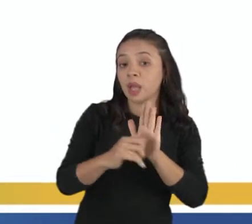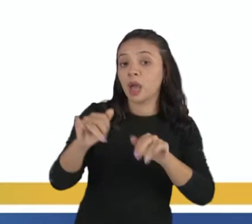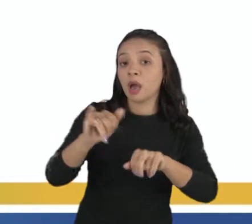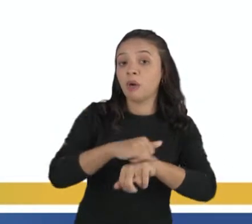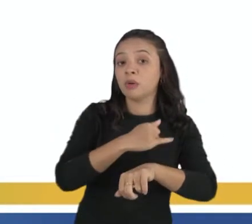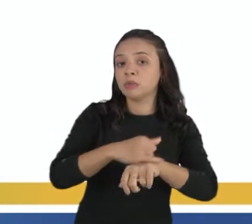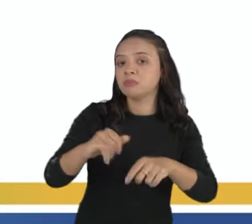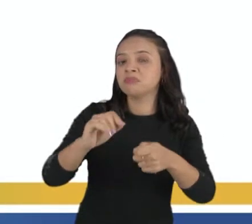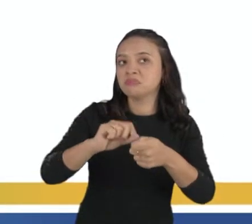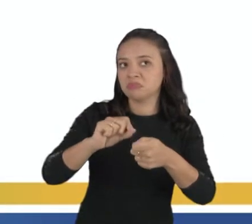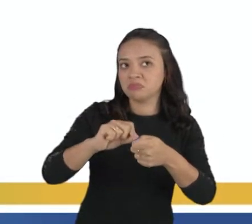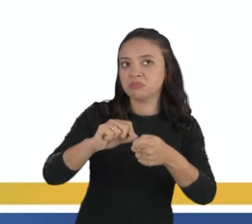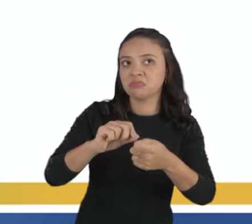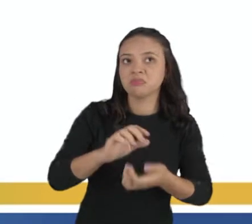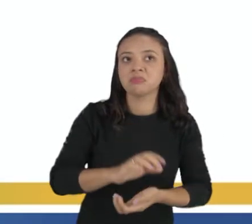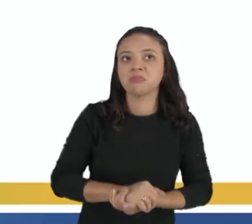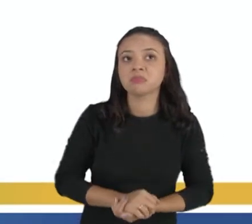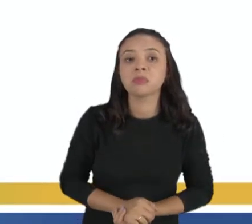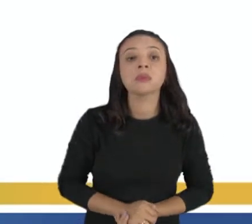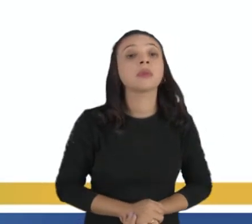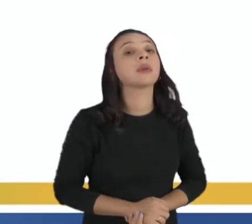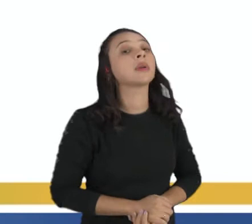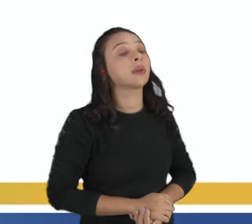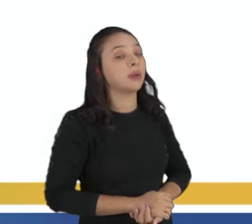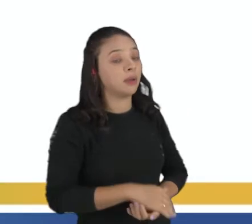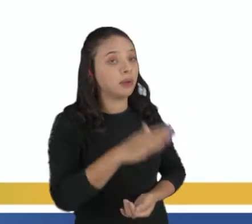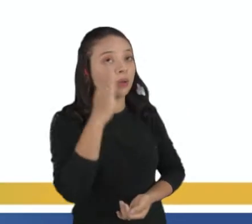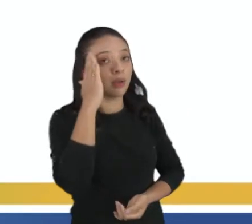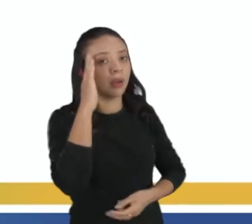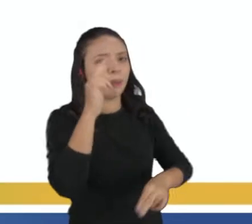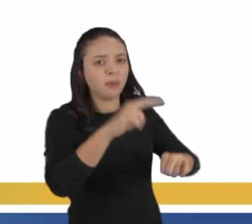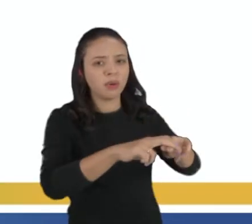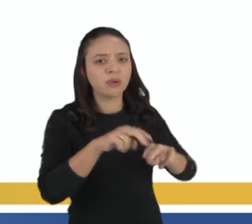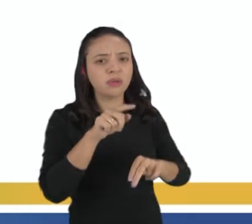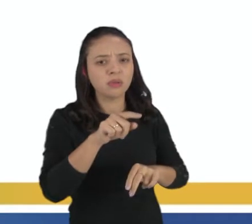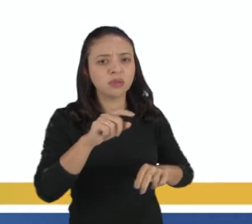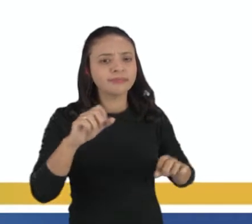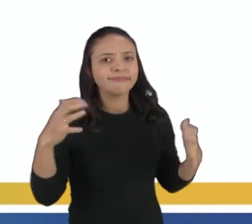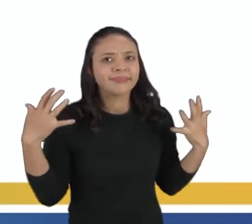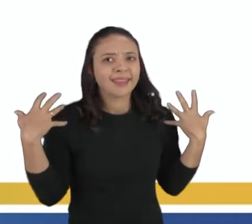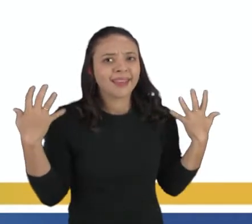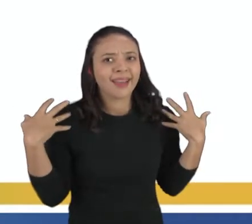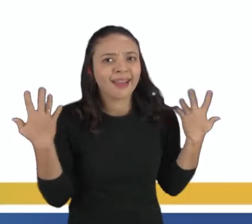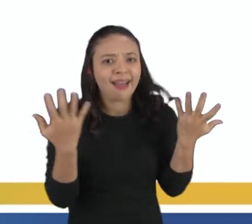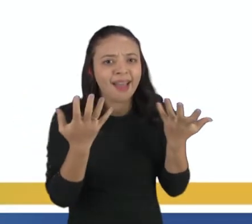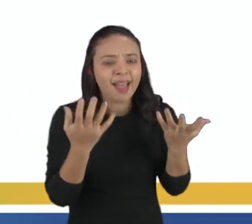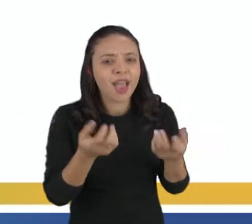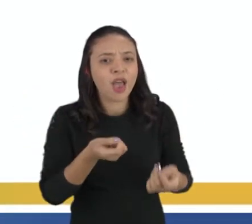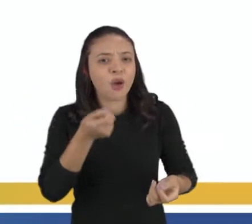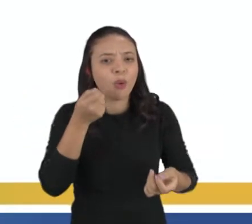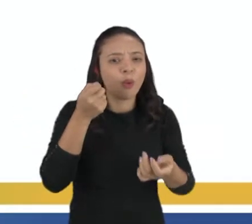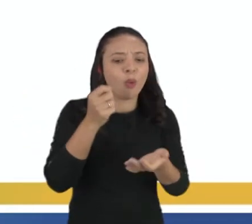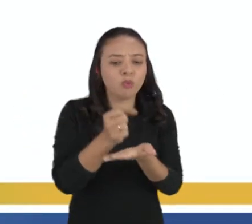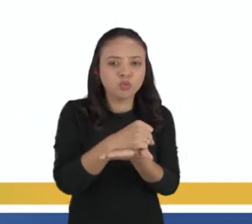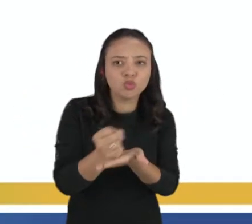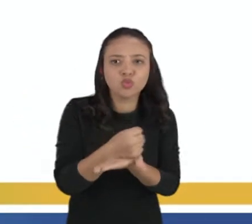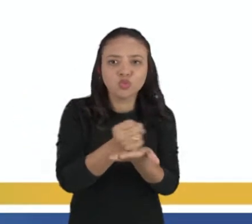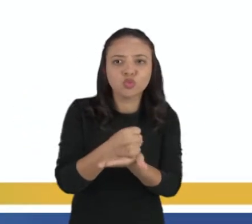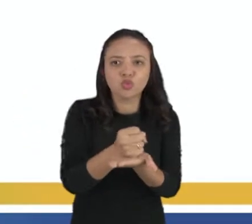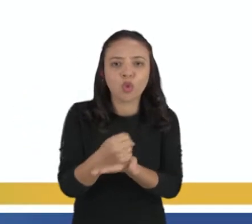de fazer uma coisa. Ah, é por isso que você está todo pimpão, querendo um videogame novo,